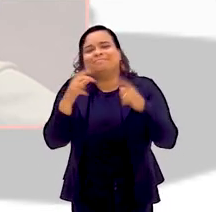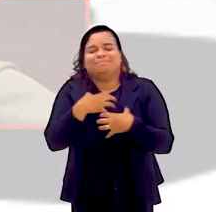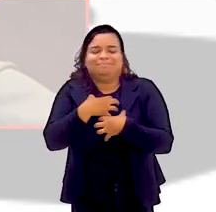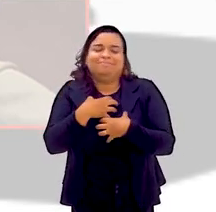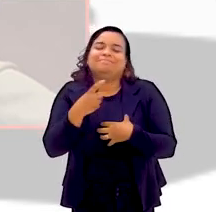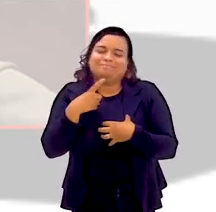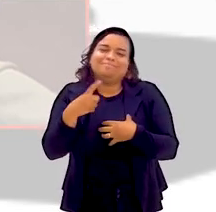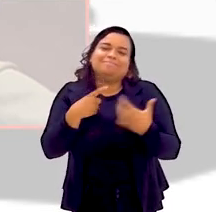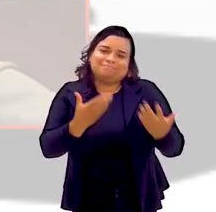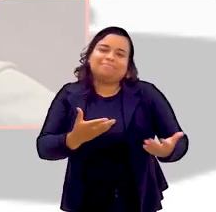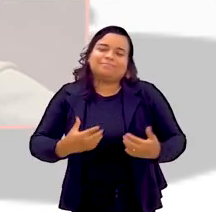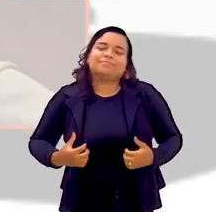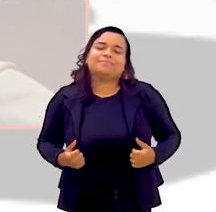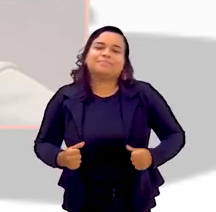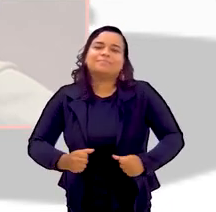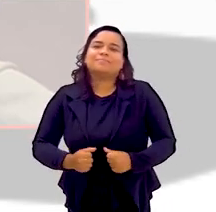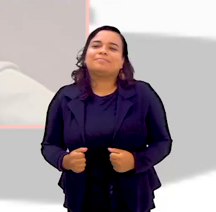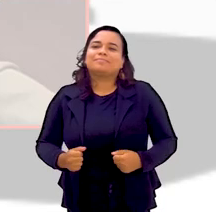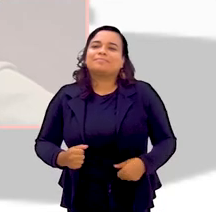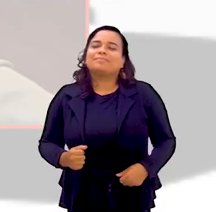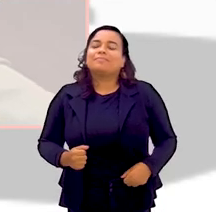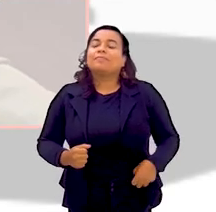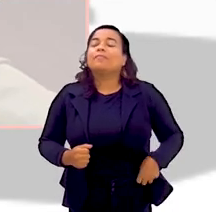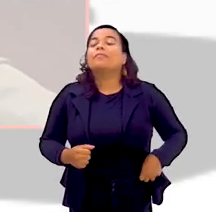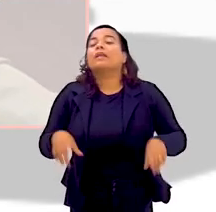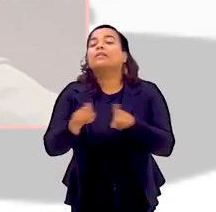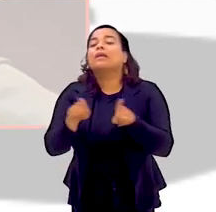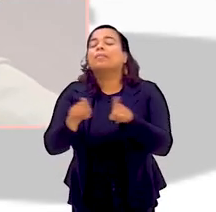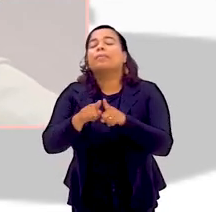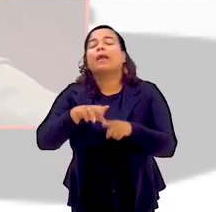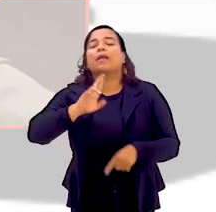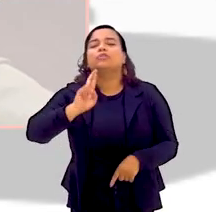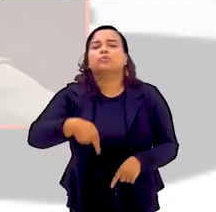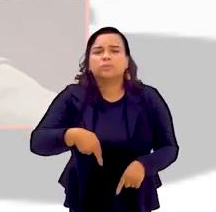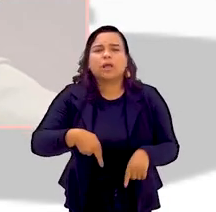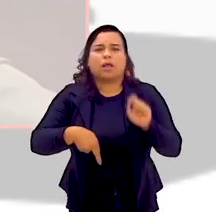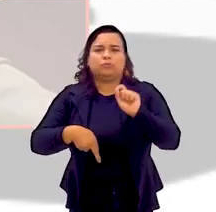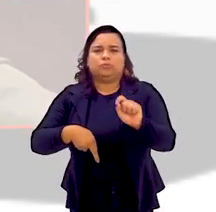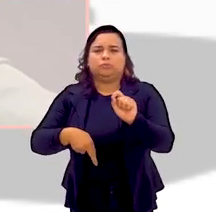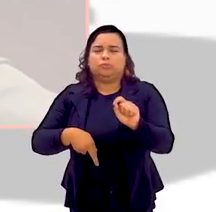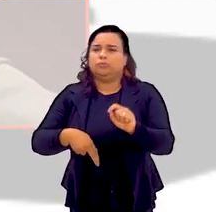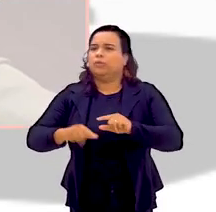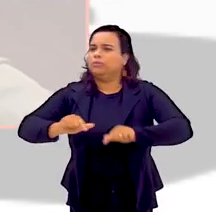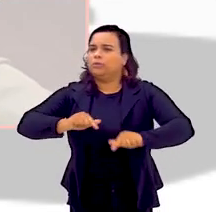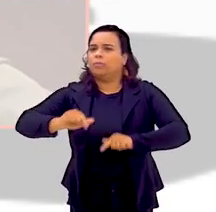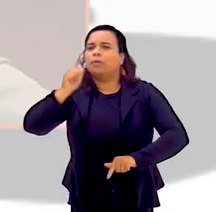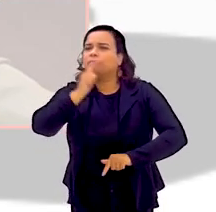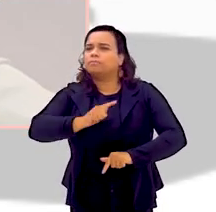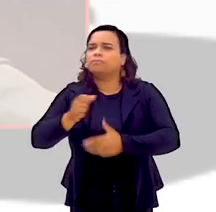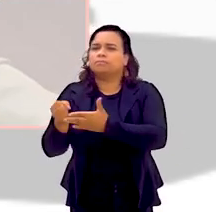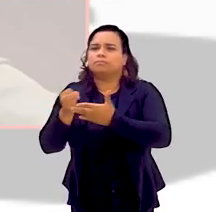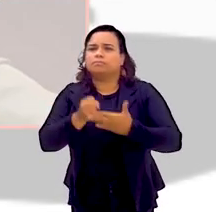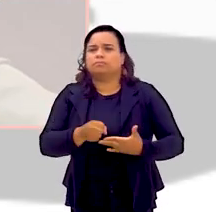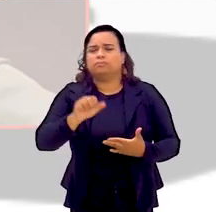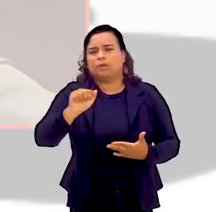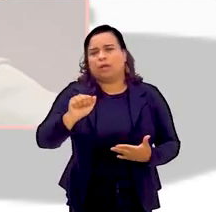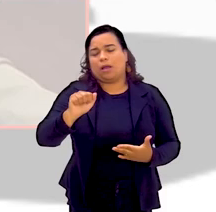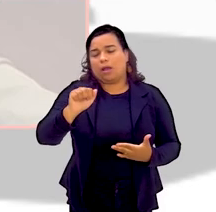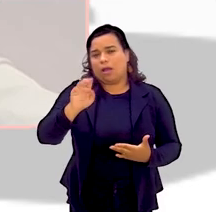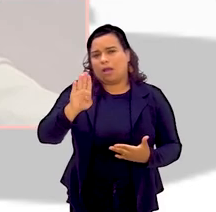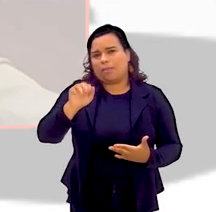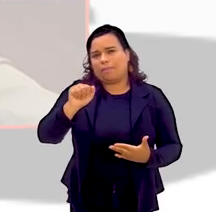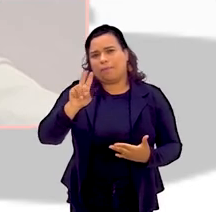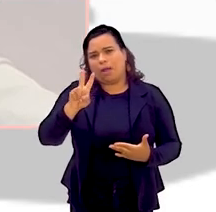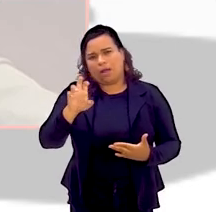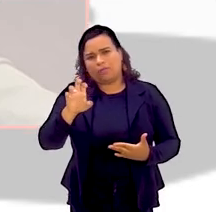tem uma diferença nesse aspecto. E que acabou resultando, todo esse trabalho, trazemos a ABAV de volta,